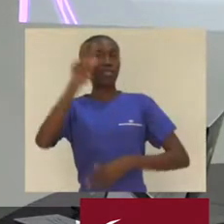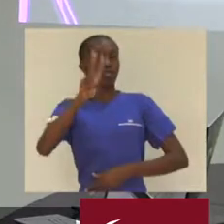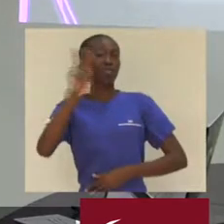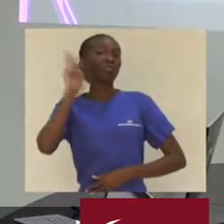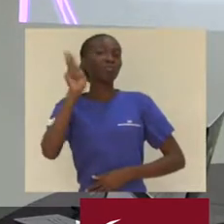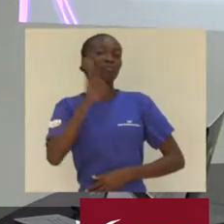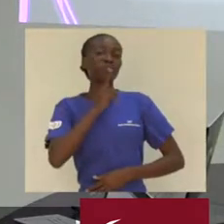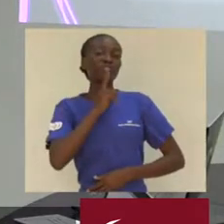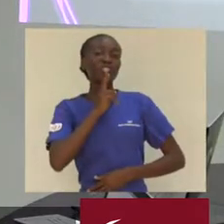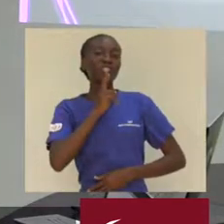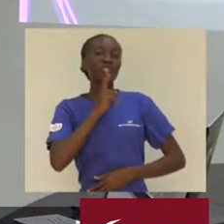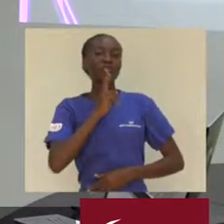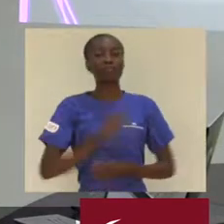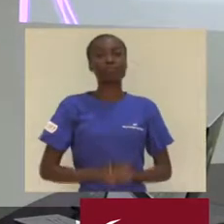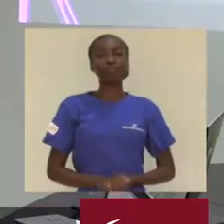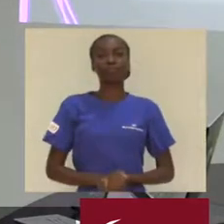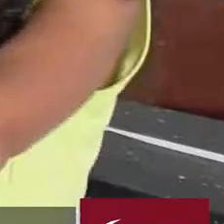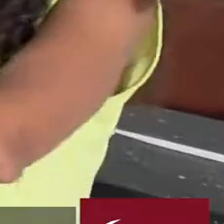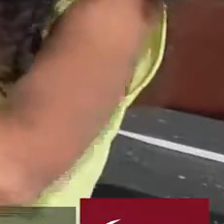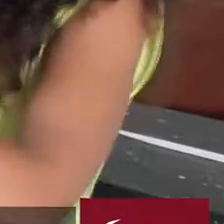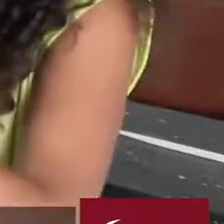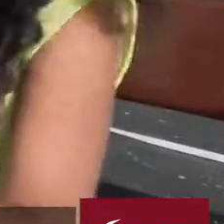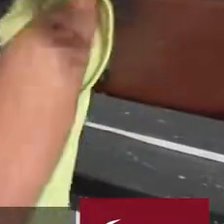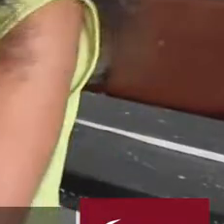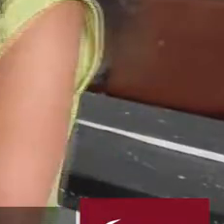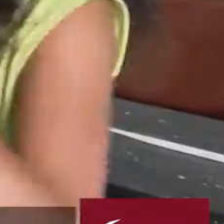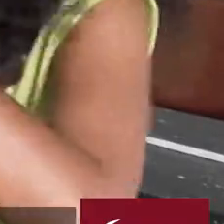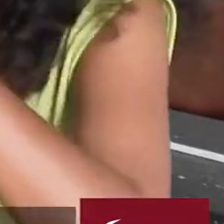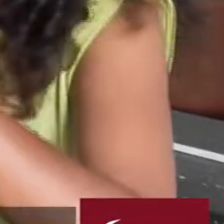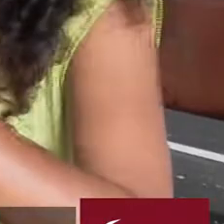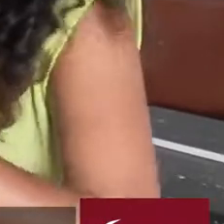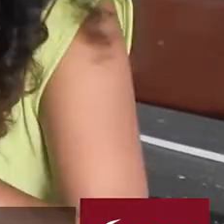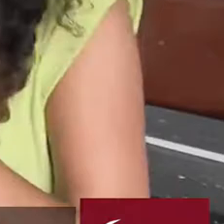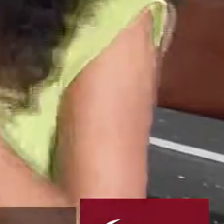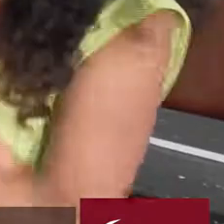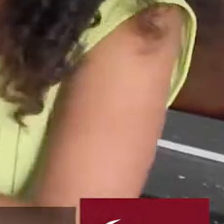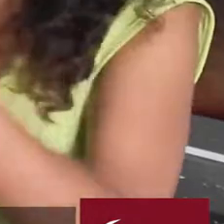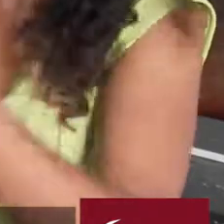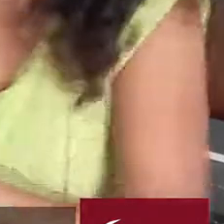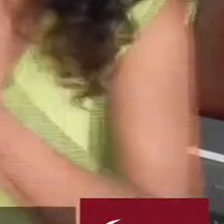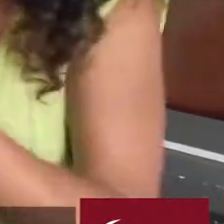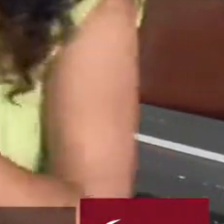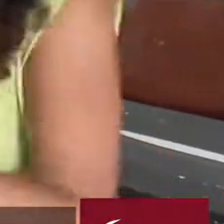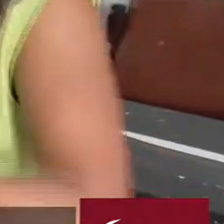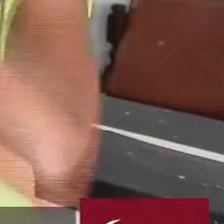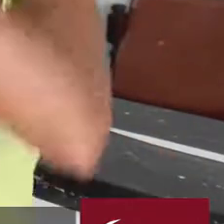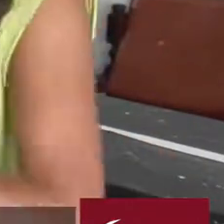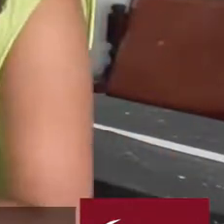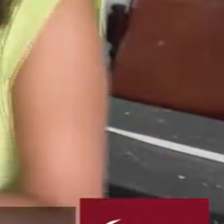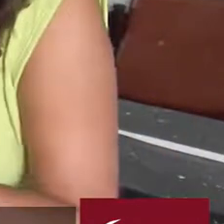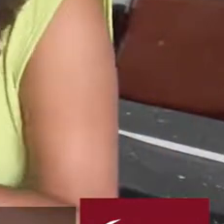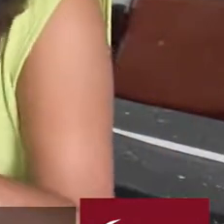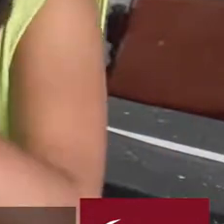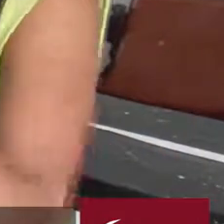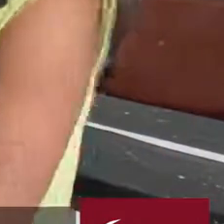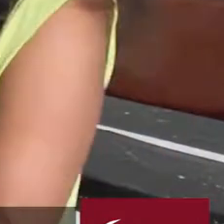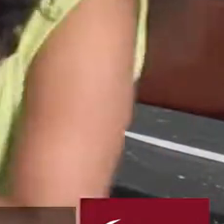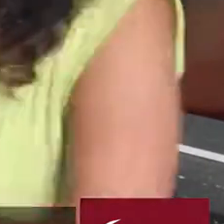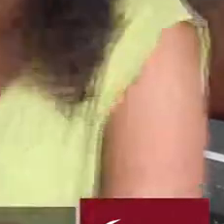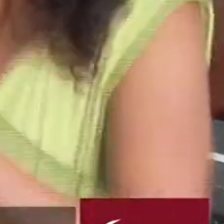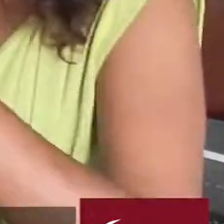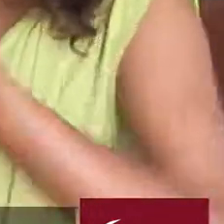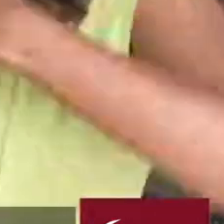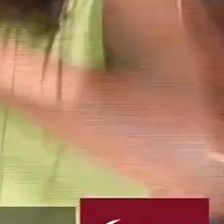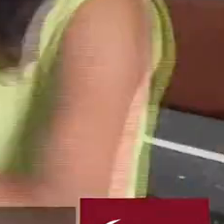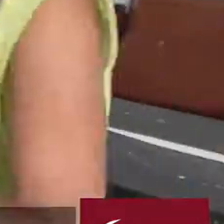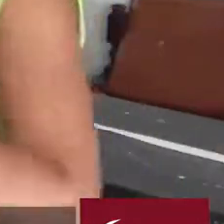televisão feita por deficientes auditivos. É por esta razão que estou na TV surdo. Para conseguir informar as pessoas surdas e ouvintes, para